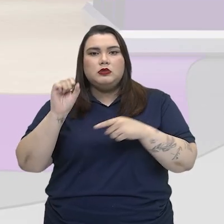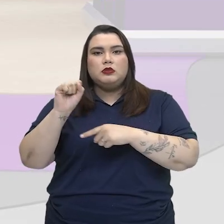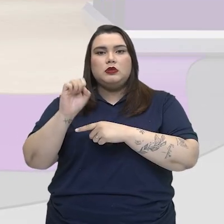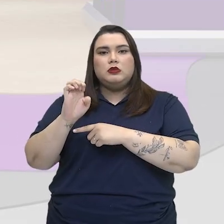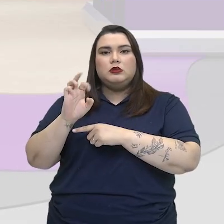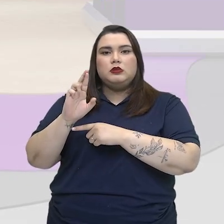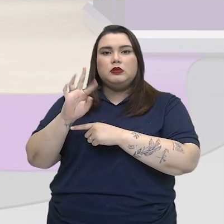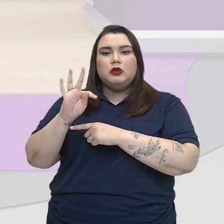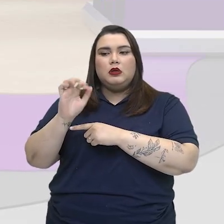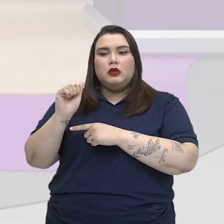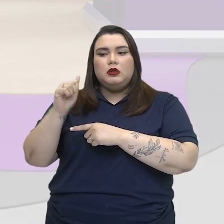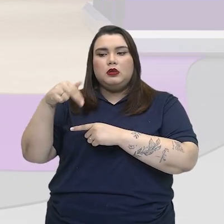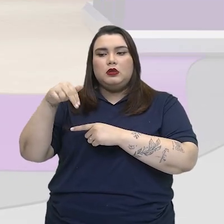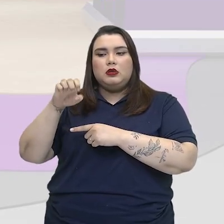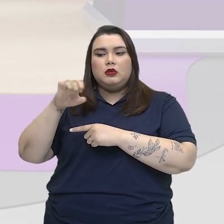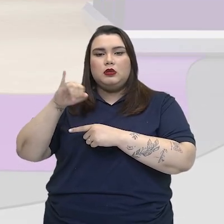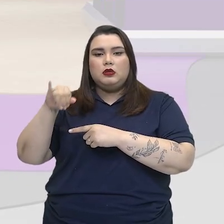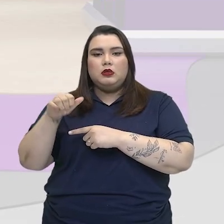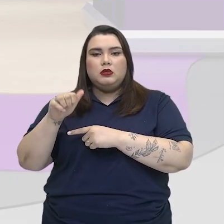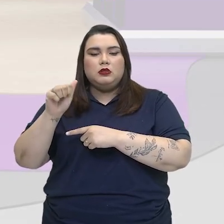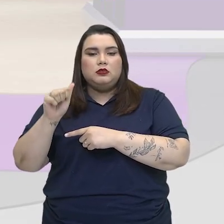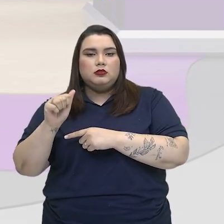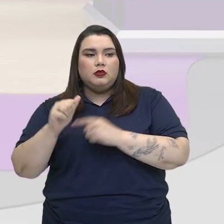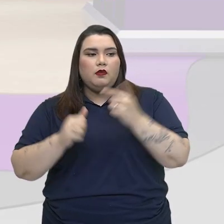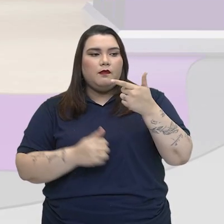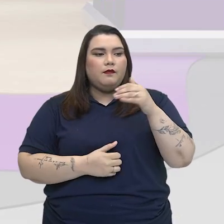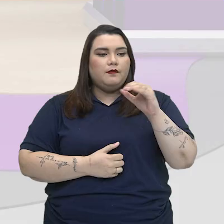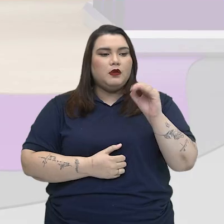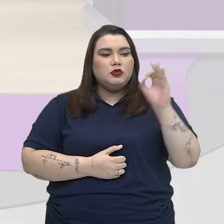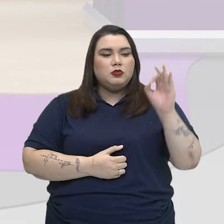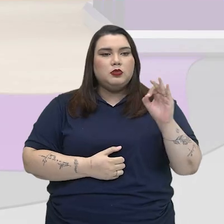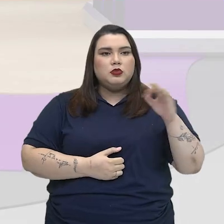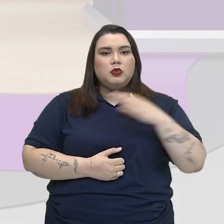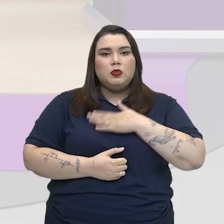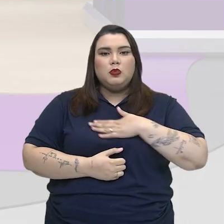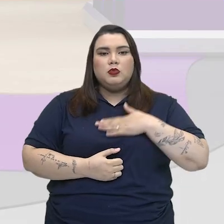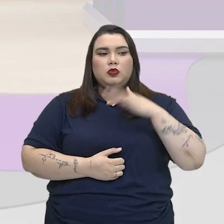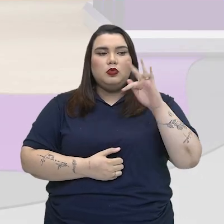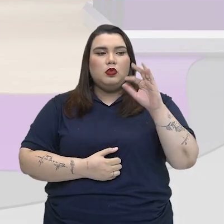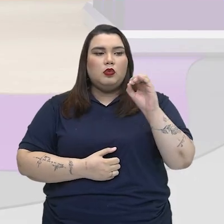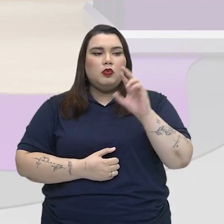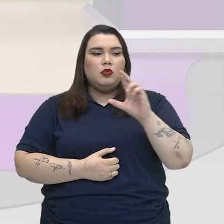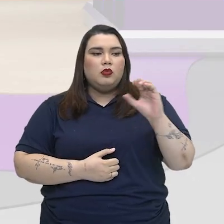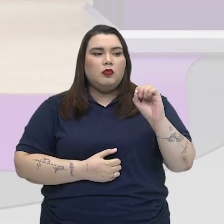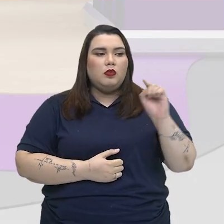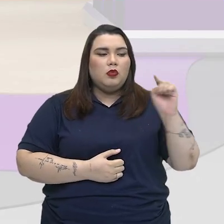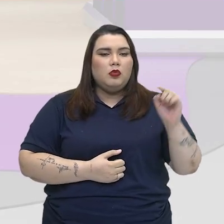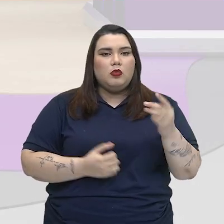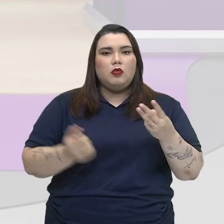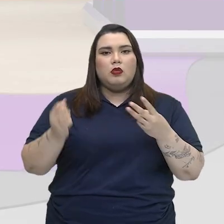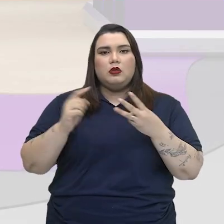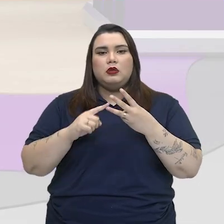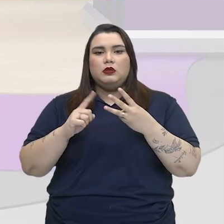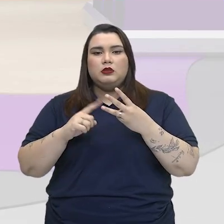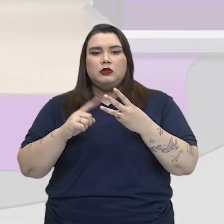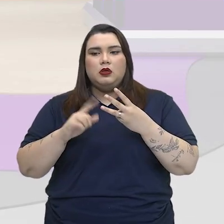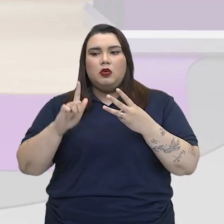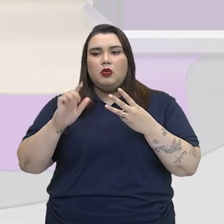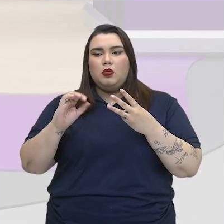sertaneja. Aí 20%, forró, gospel,